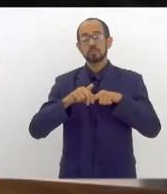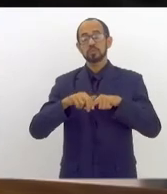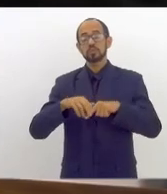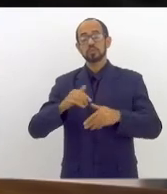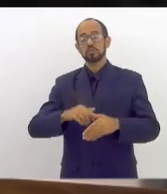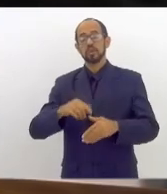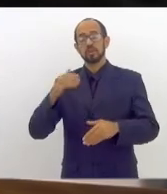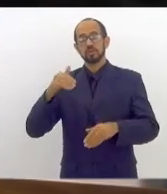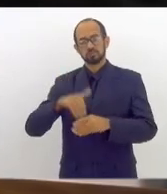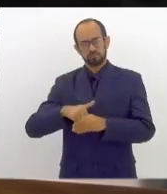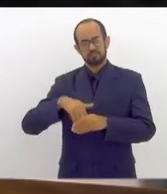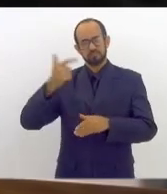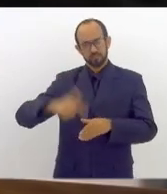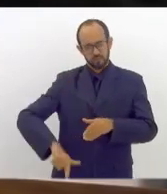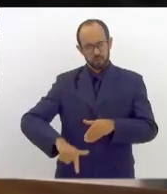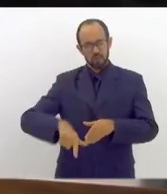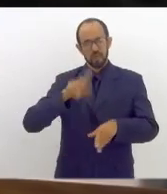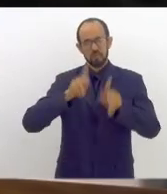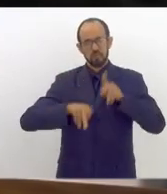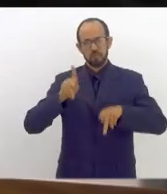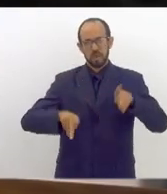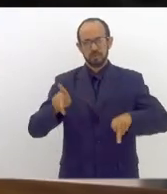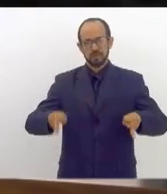e o povo sobre